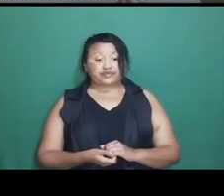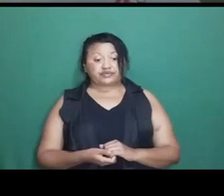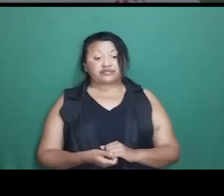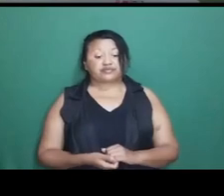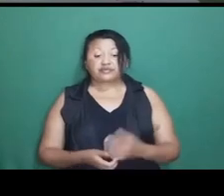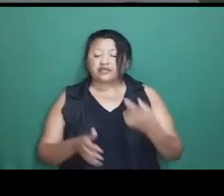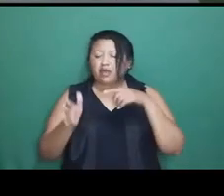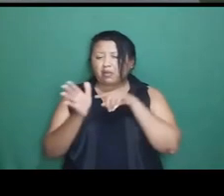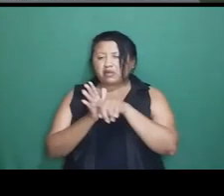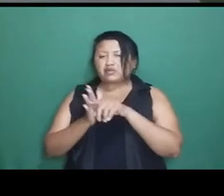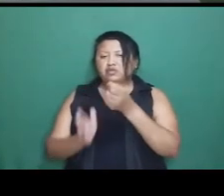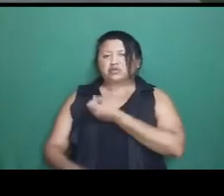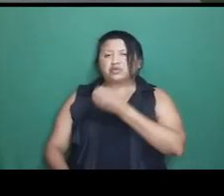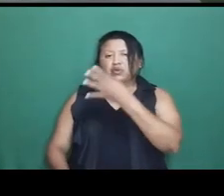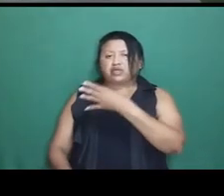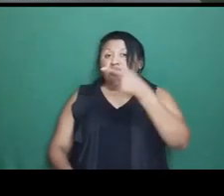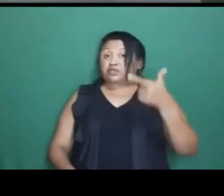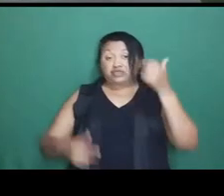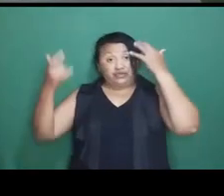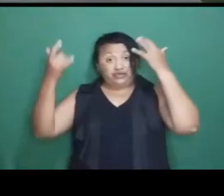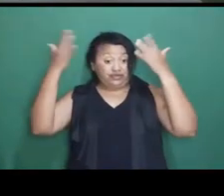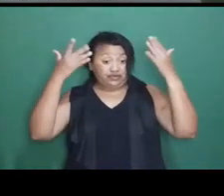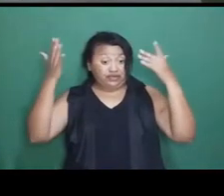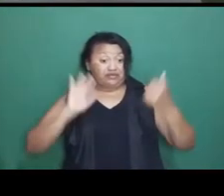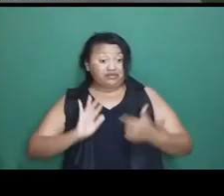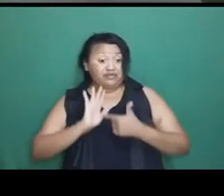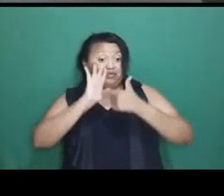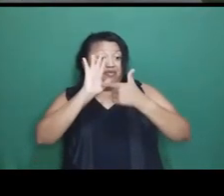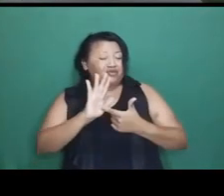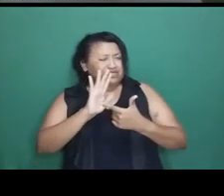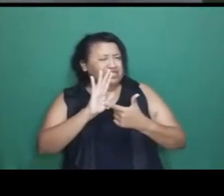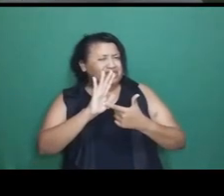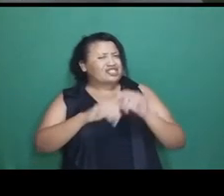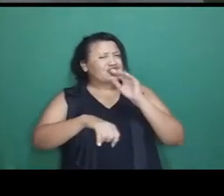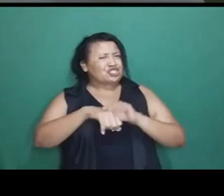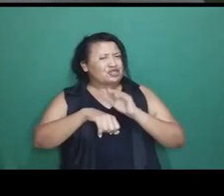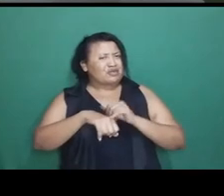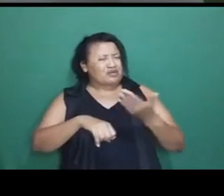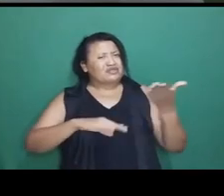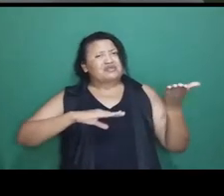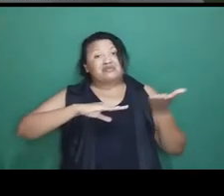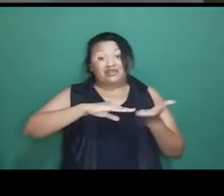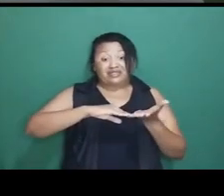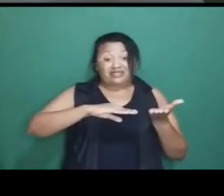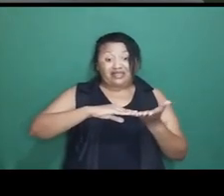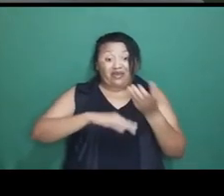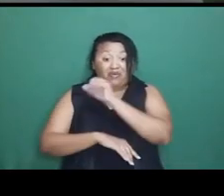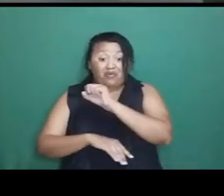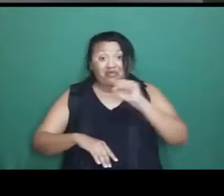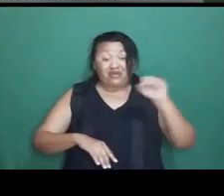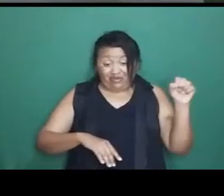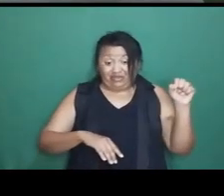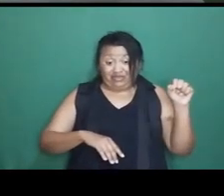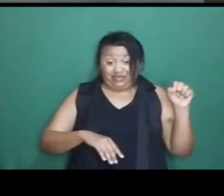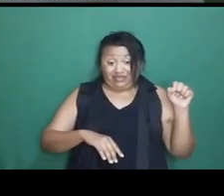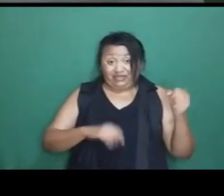a questão 42 de filosofia traz que chamamos modernidade o pedido que se esboçou no Renascimento